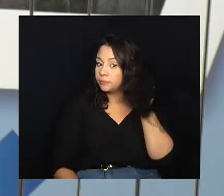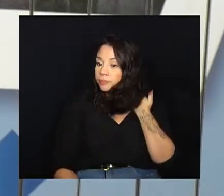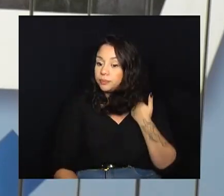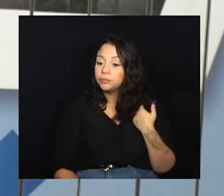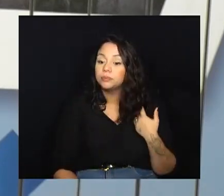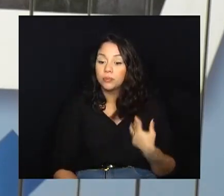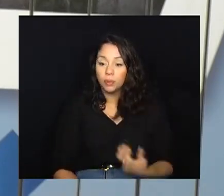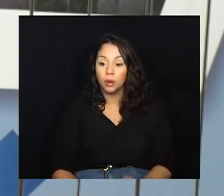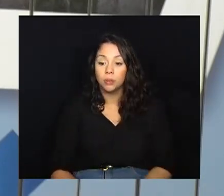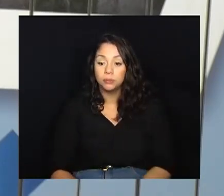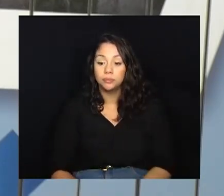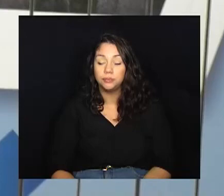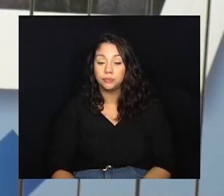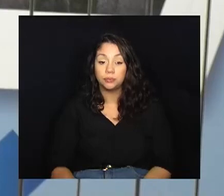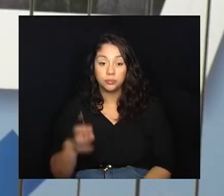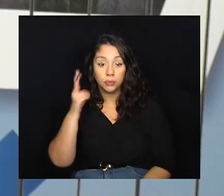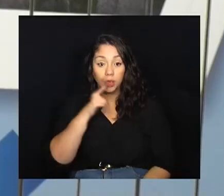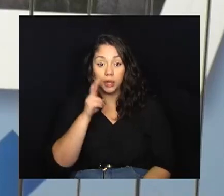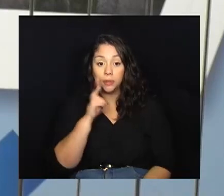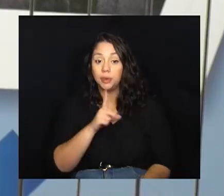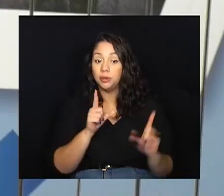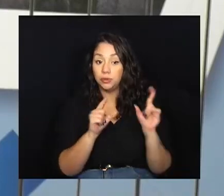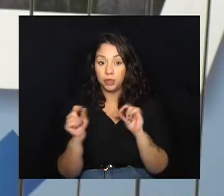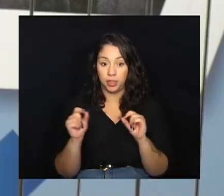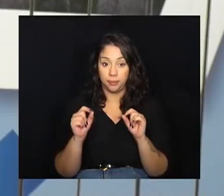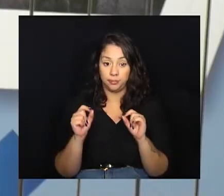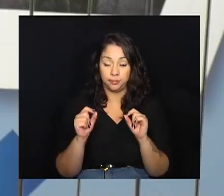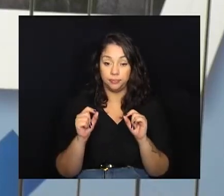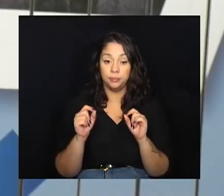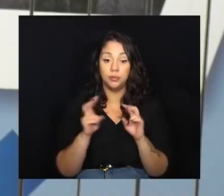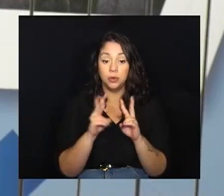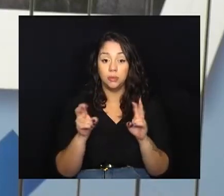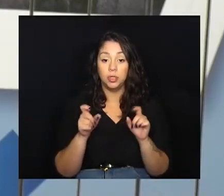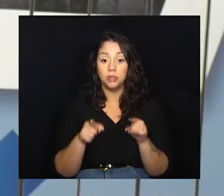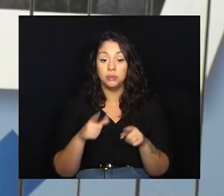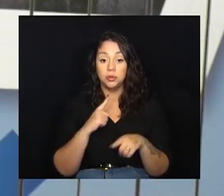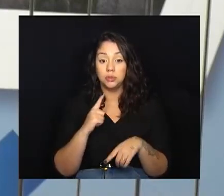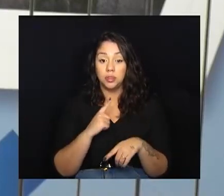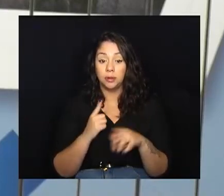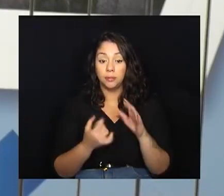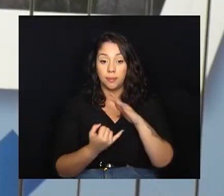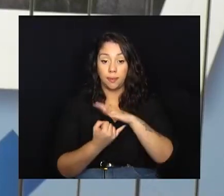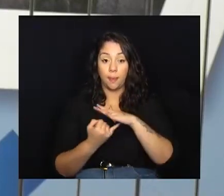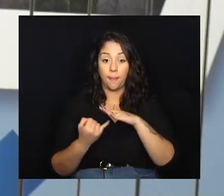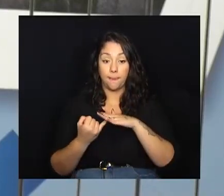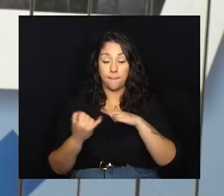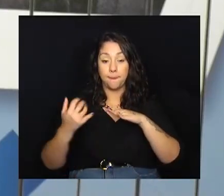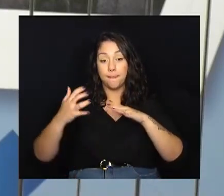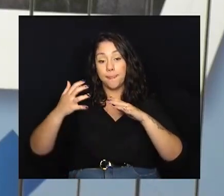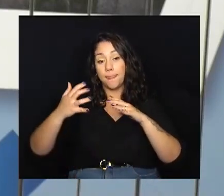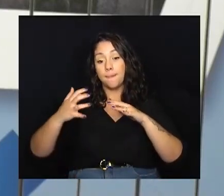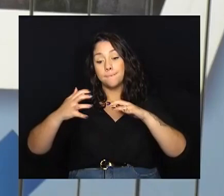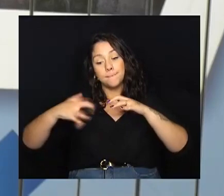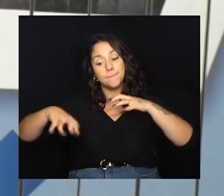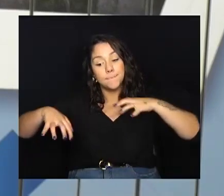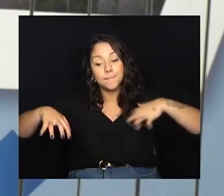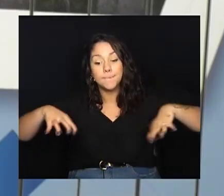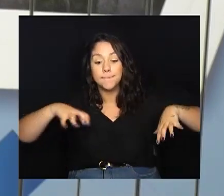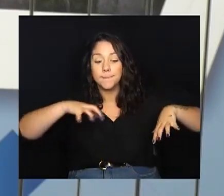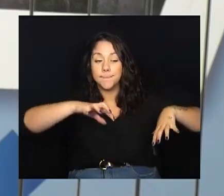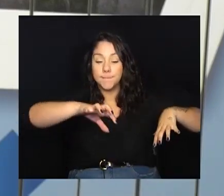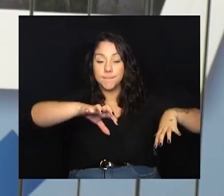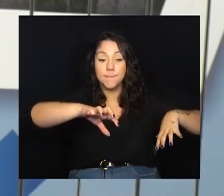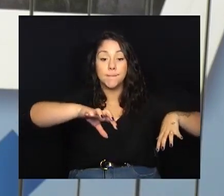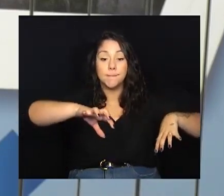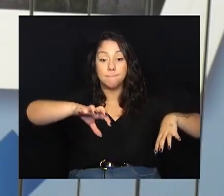www.fumec.sp.gov.br/seprocamp Lembrando que nesses casos como nós temos unidades descentralizadas do centro do